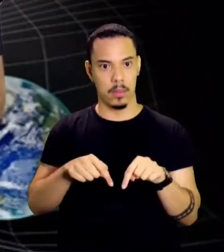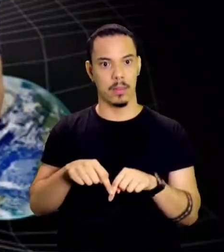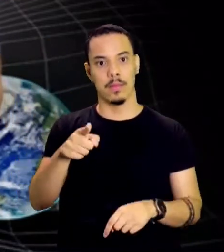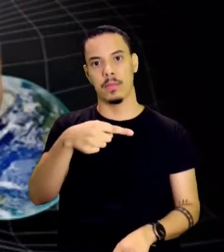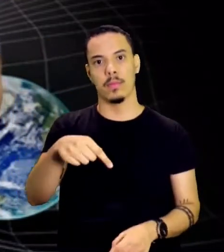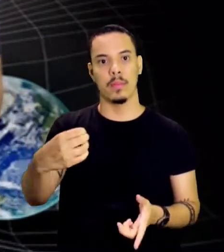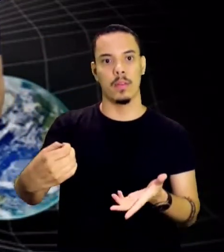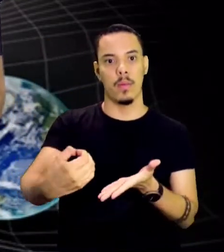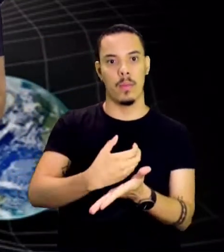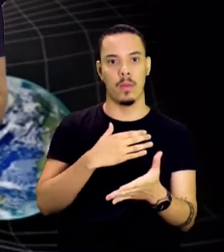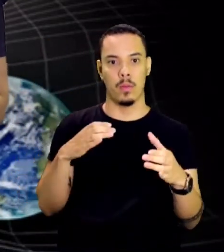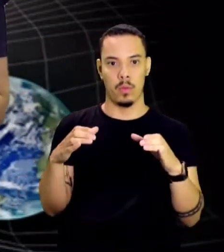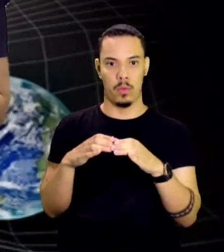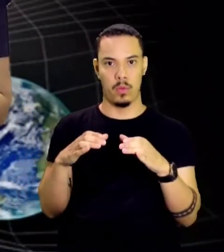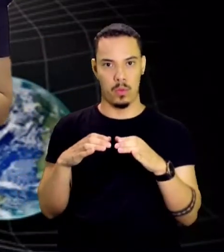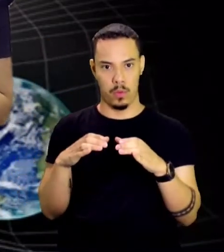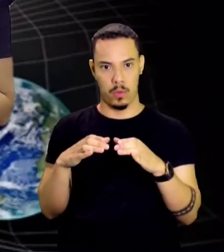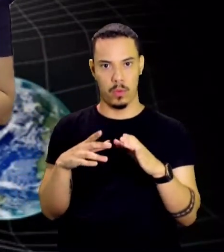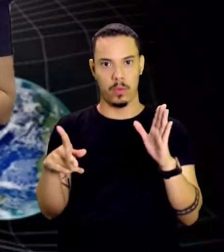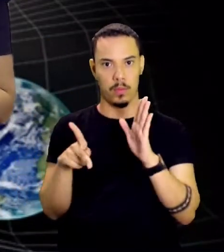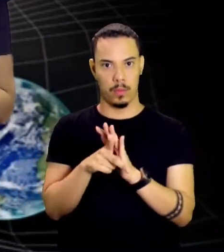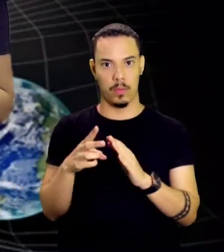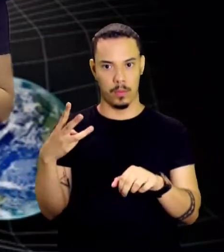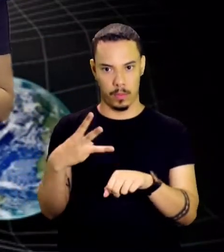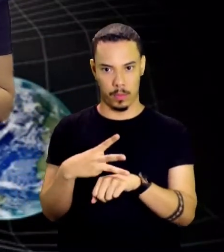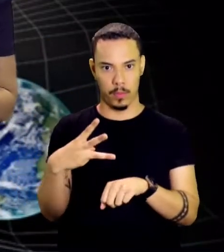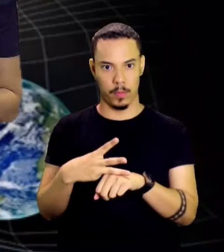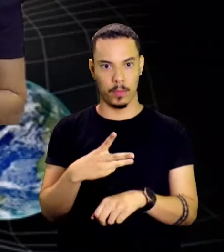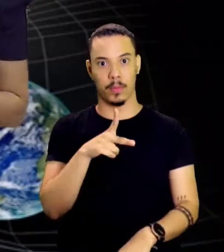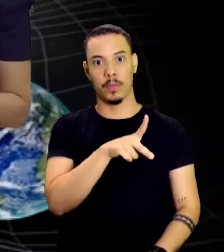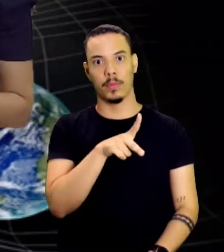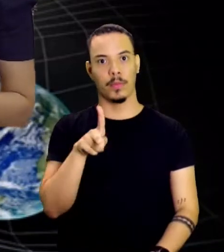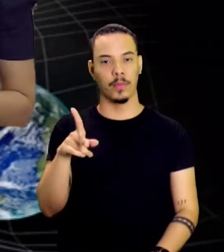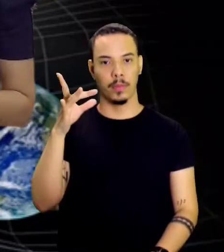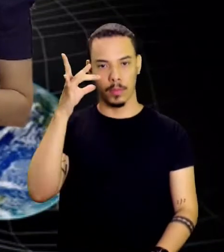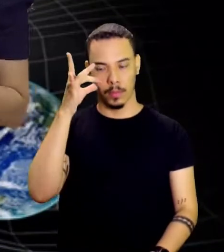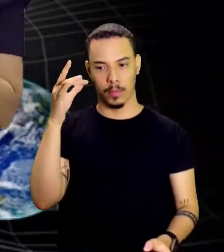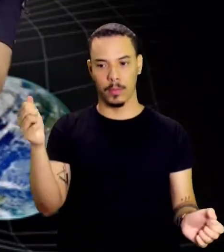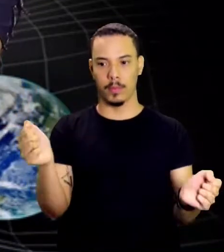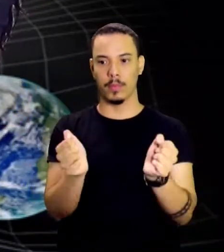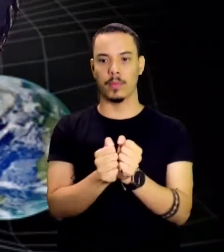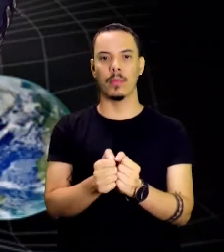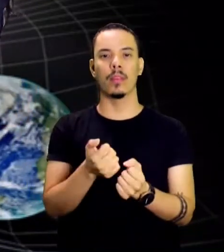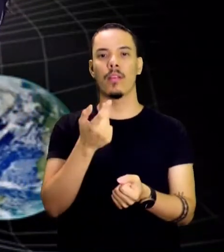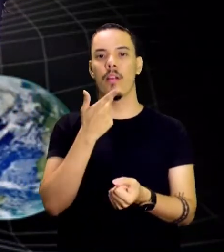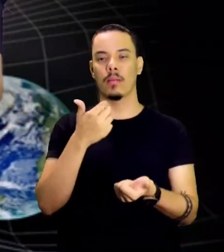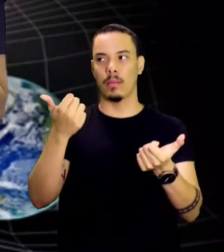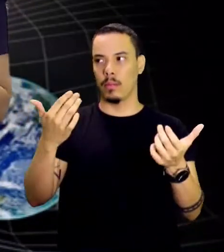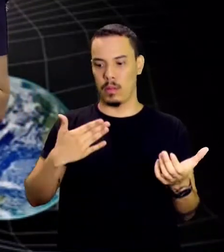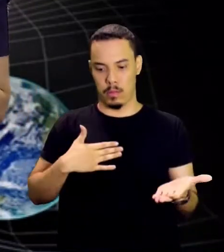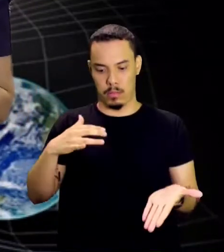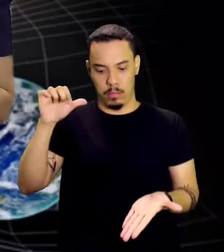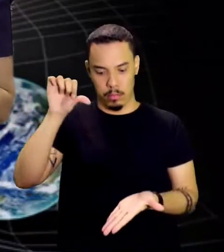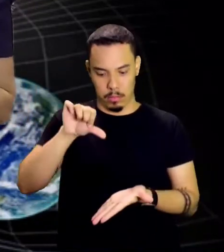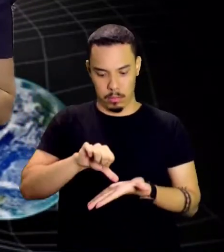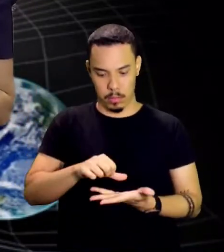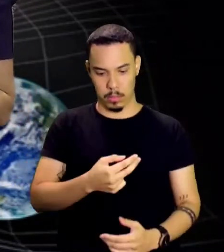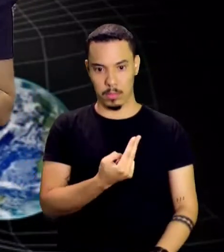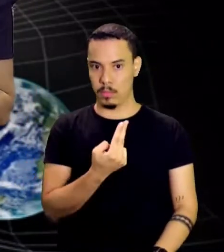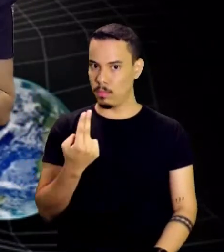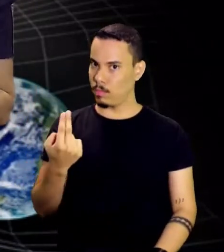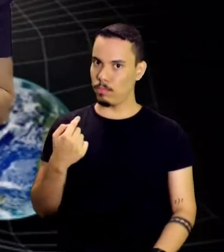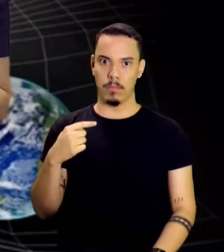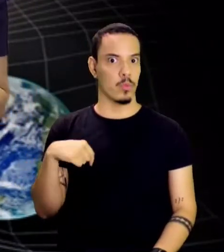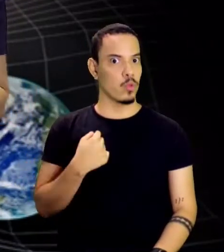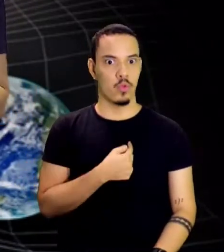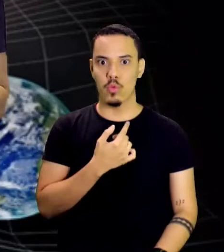você manda no grupo de que nós temos o nosso WhatsApp né dos professores dizendo a sua localização e o seu nome mas